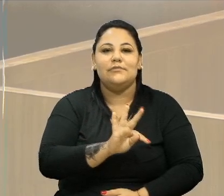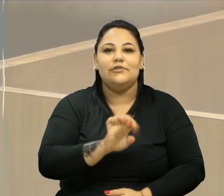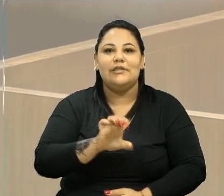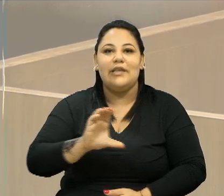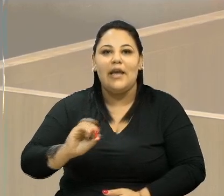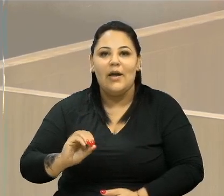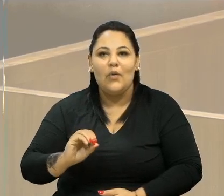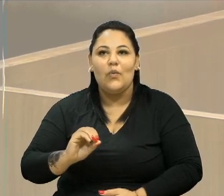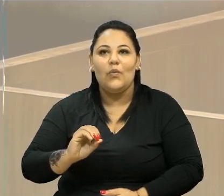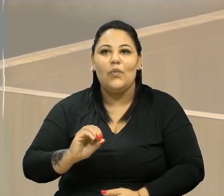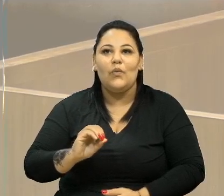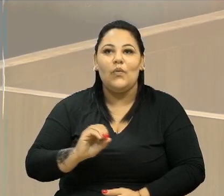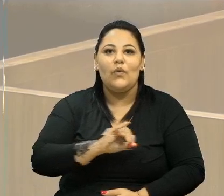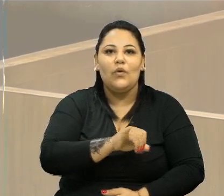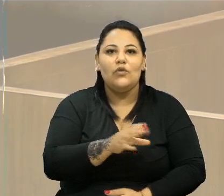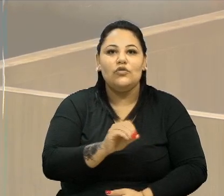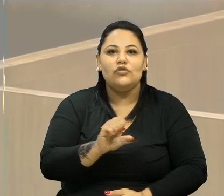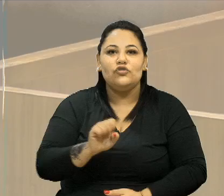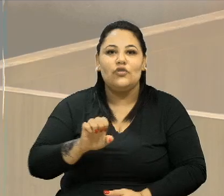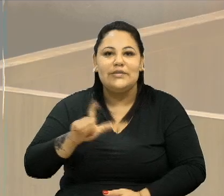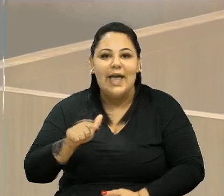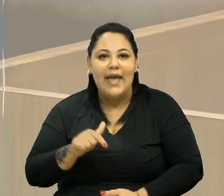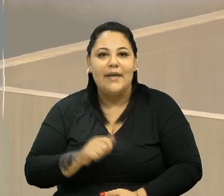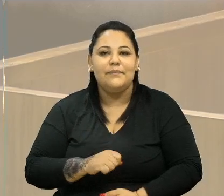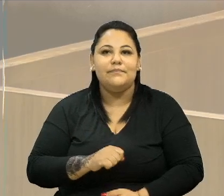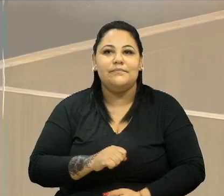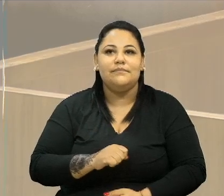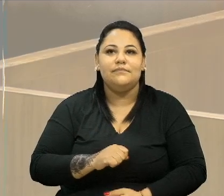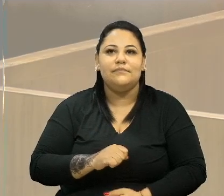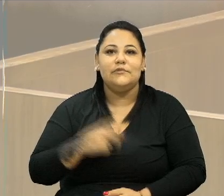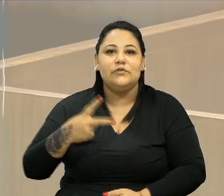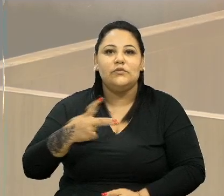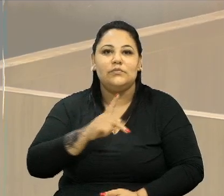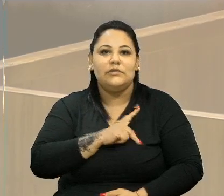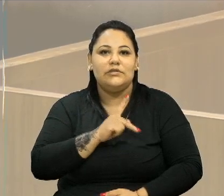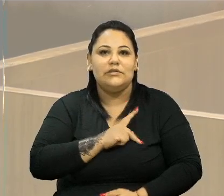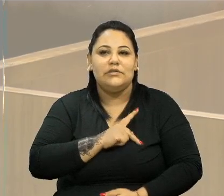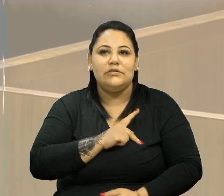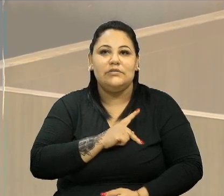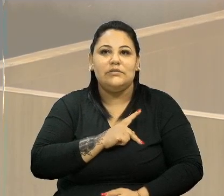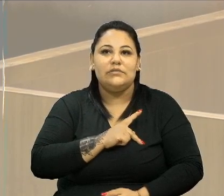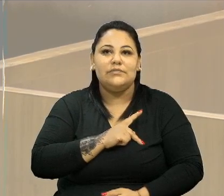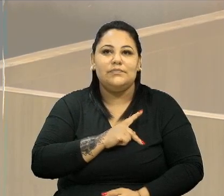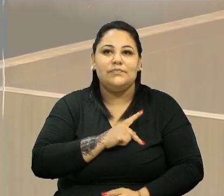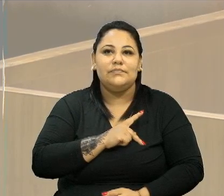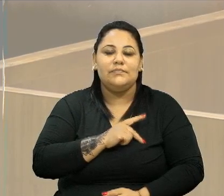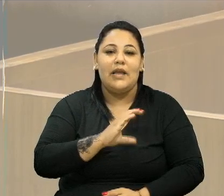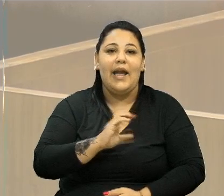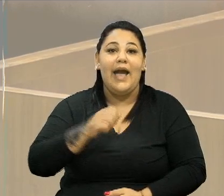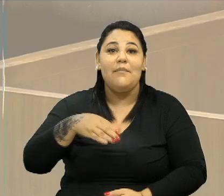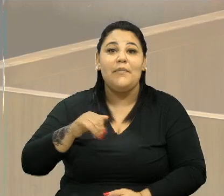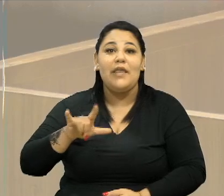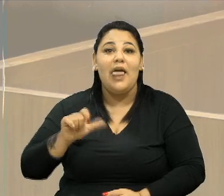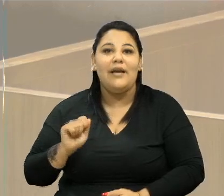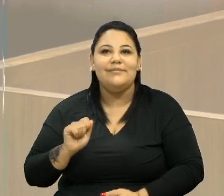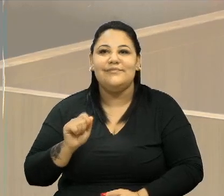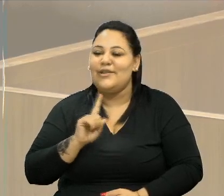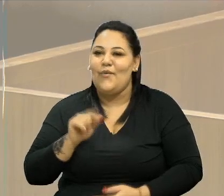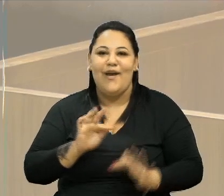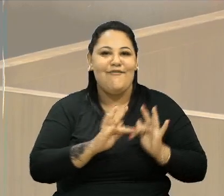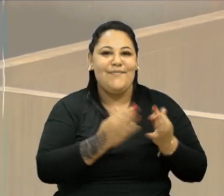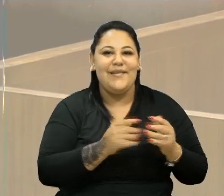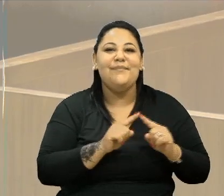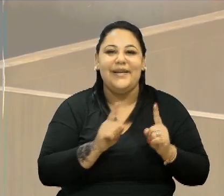o José Nicanor Castilhos, vice-presidente campeiro do MTG, a Camila, não é minha parente, mas é